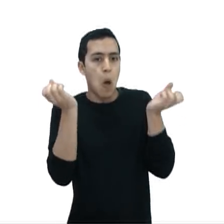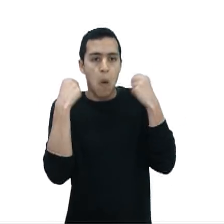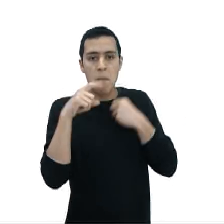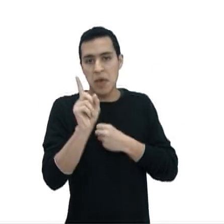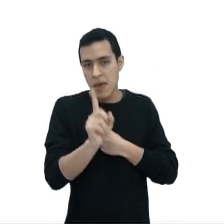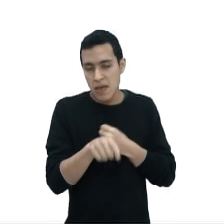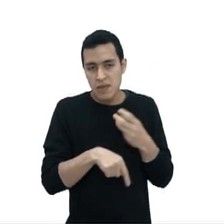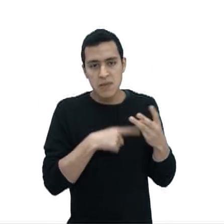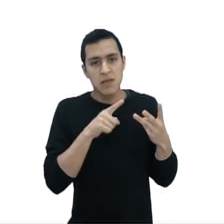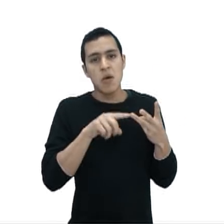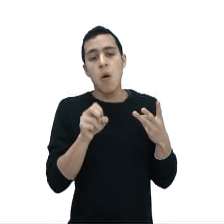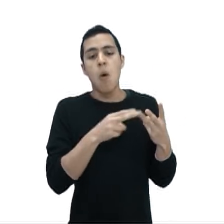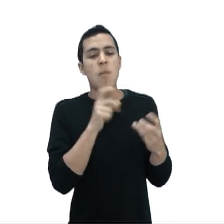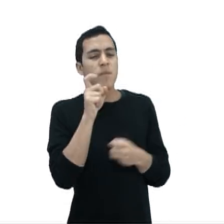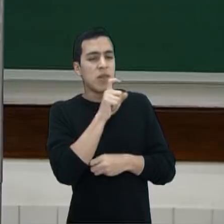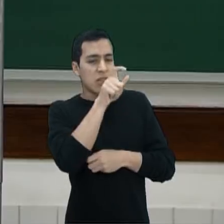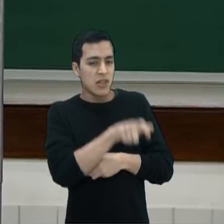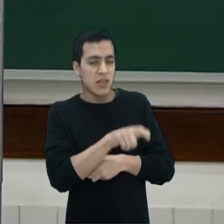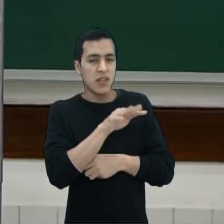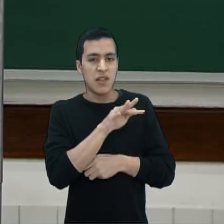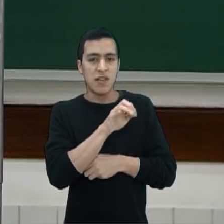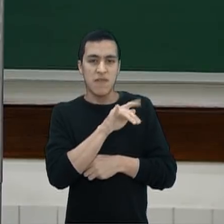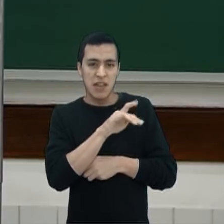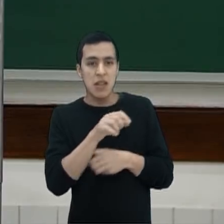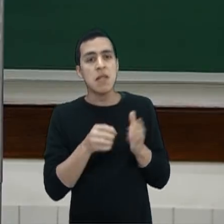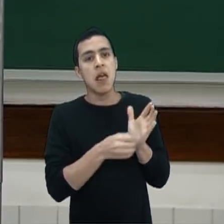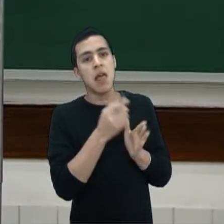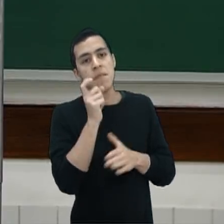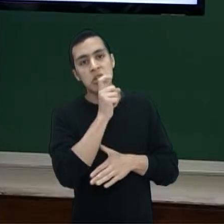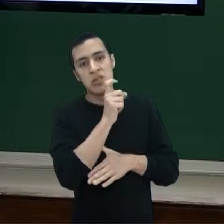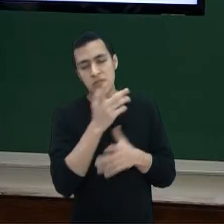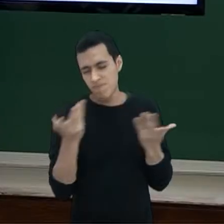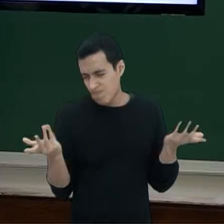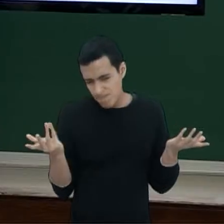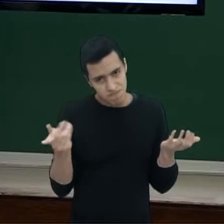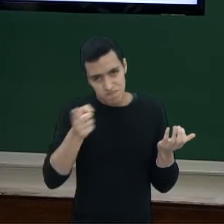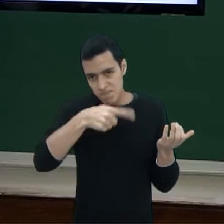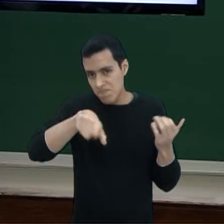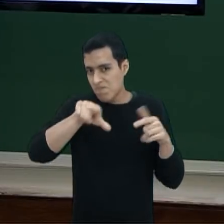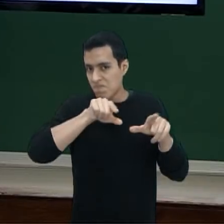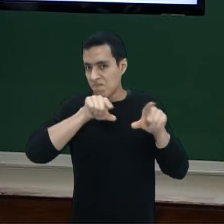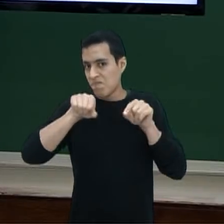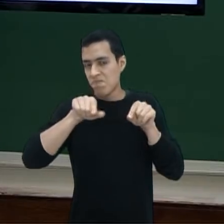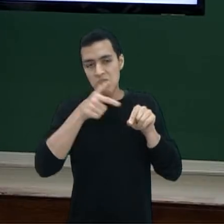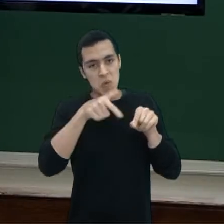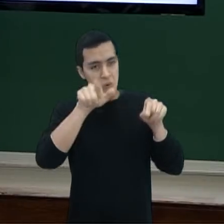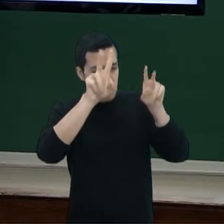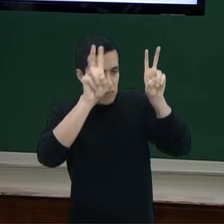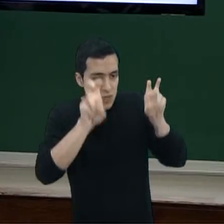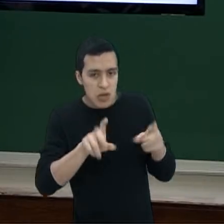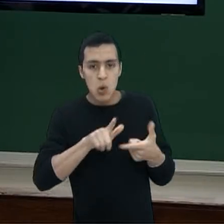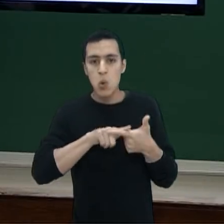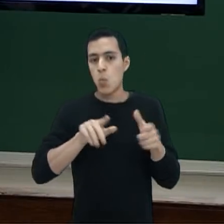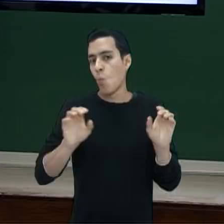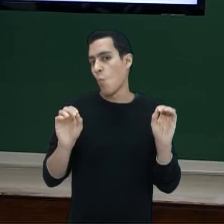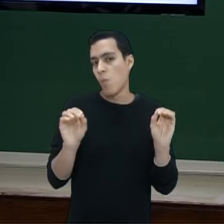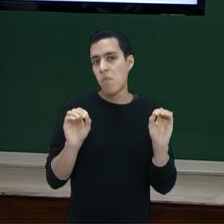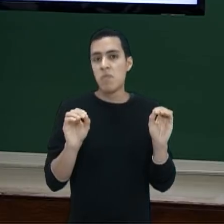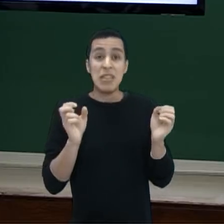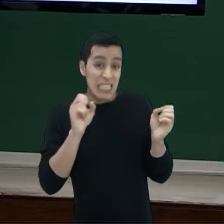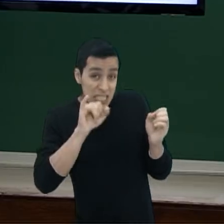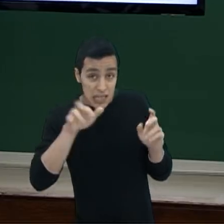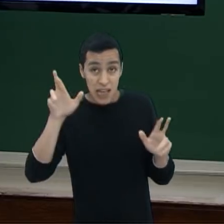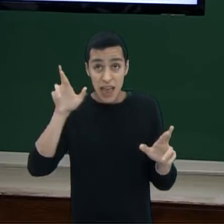ou As Mentiras de Filipe, certo? E vocês podem ter feito aí outros títulos sem problema, que provavelmente, se